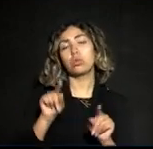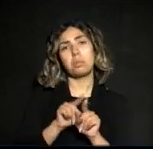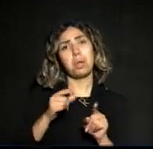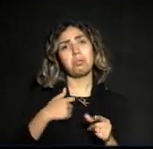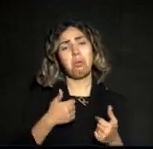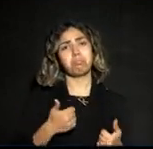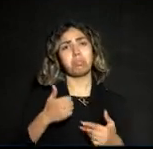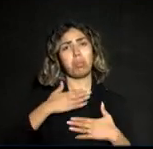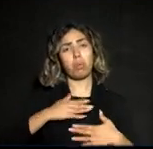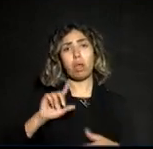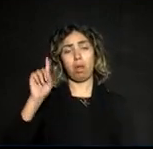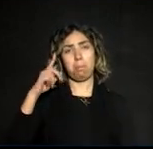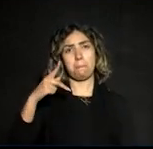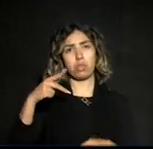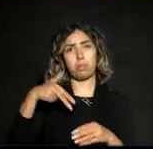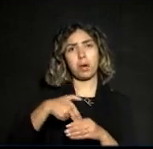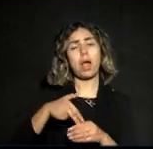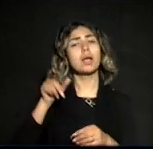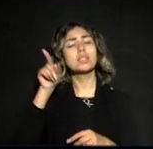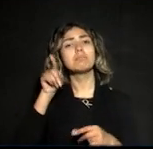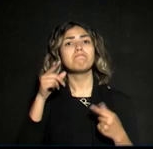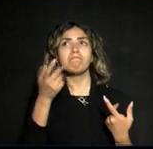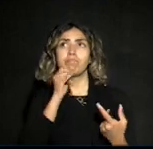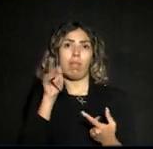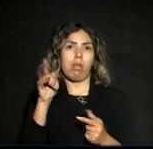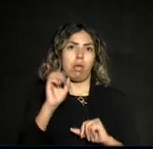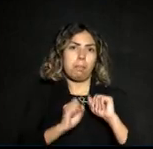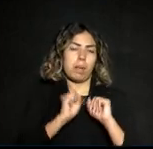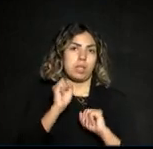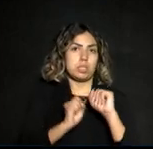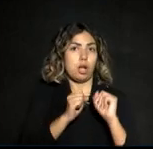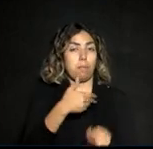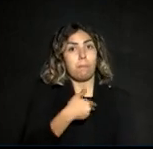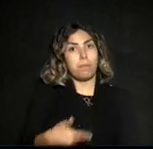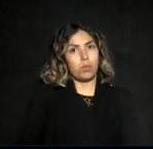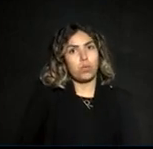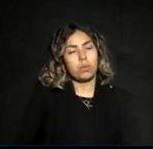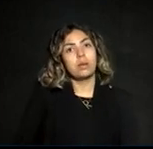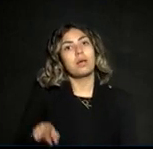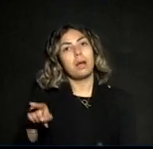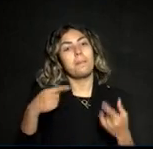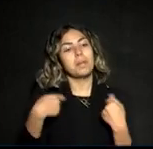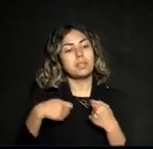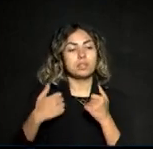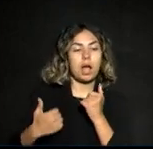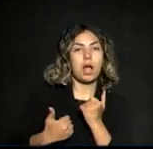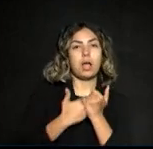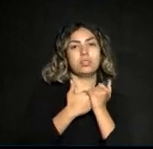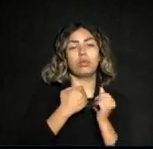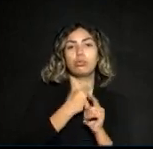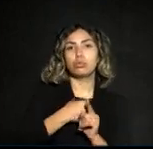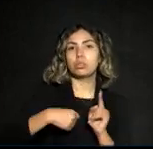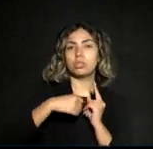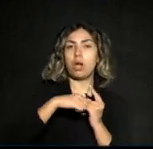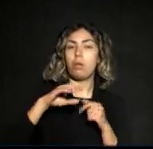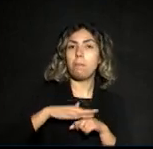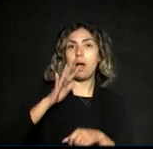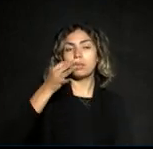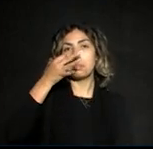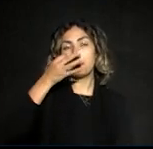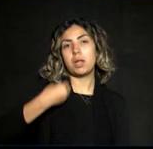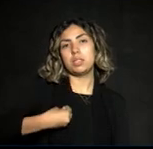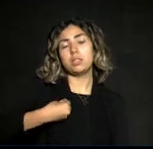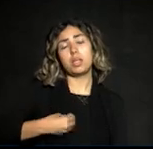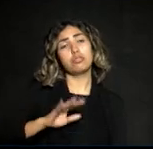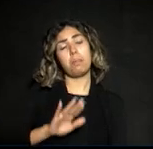a Petrobras teria que ter para ser uma empresa pública é uma ação social mais presente